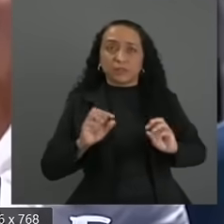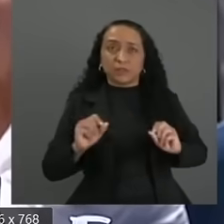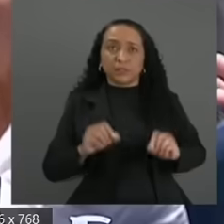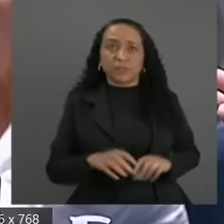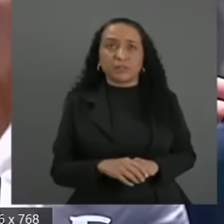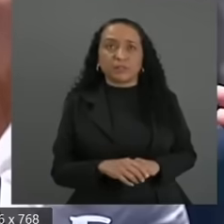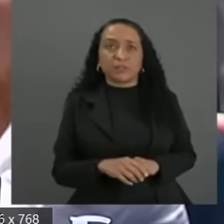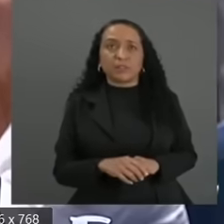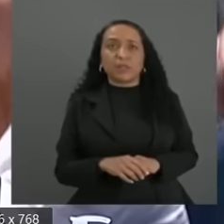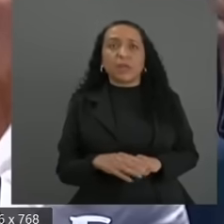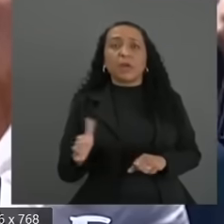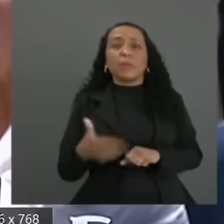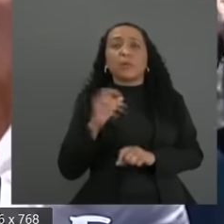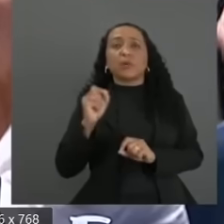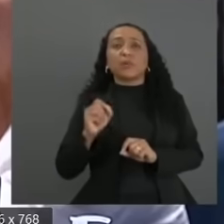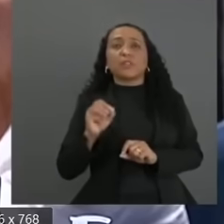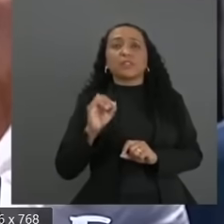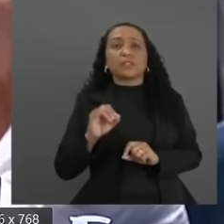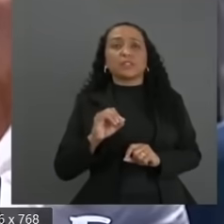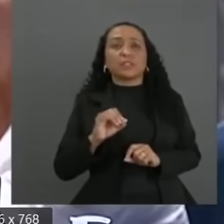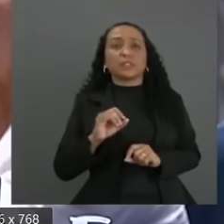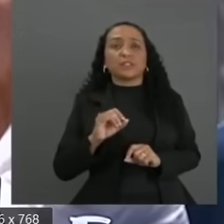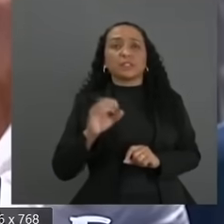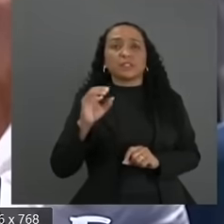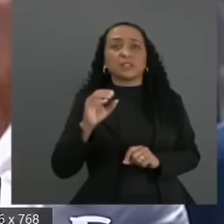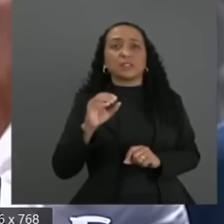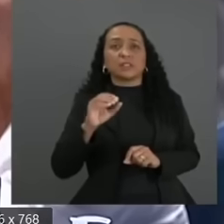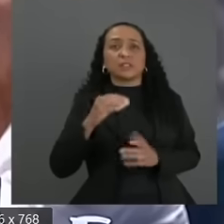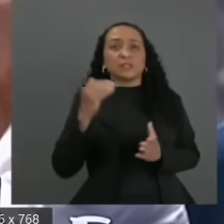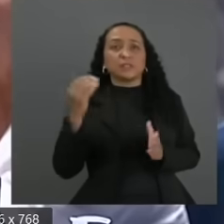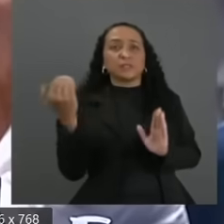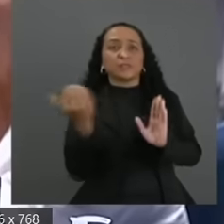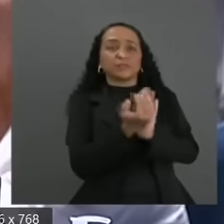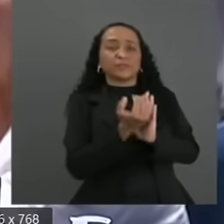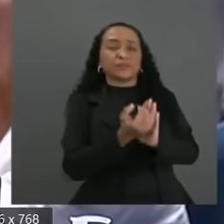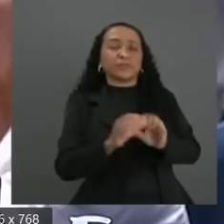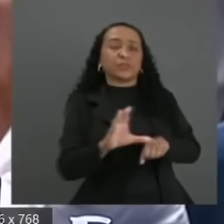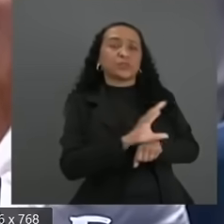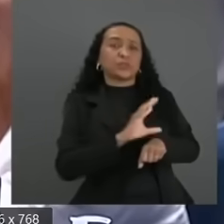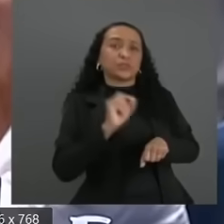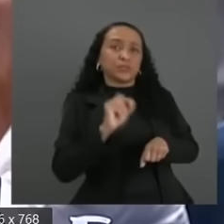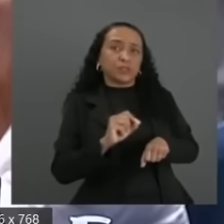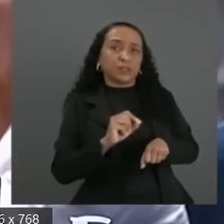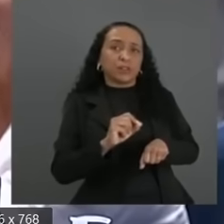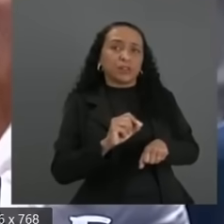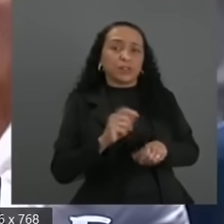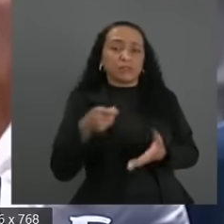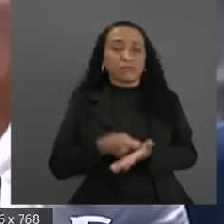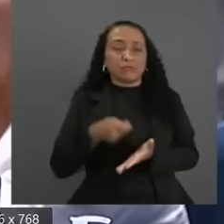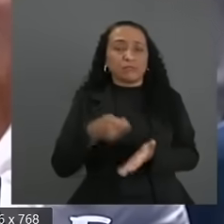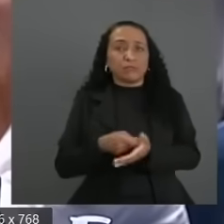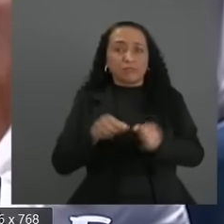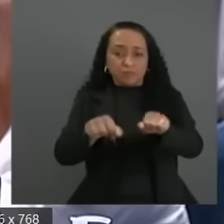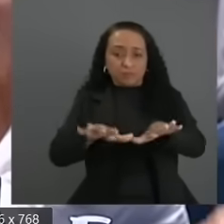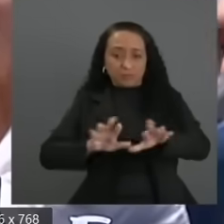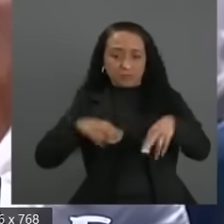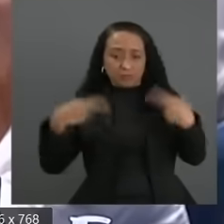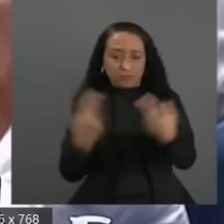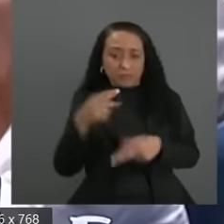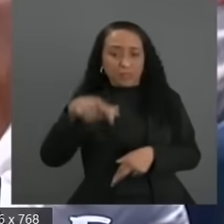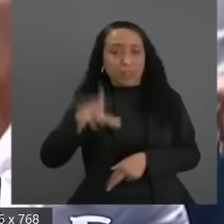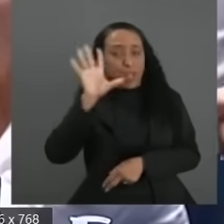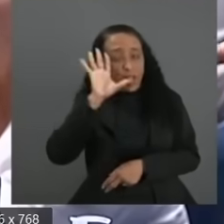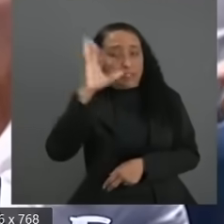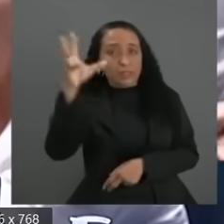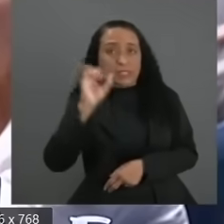que melhor faríamos se aplicássemos a Constituição e colocássemos para que o plenário decidisse se as